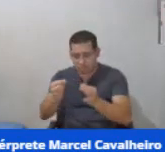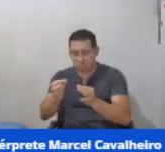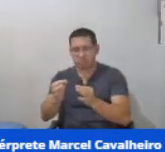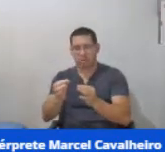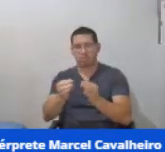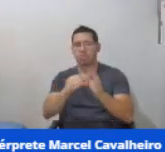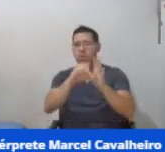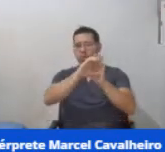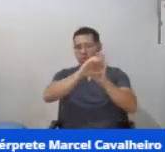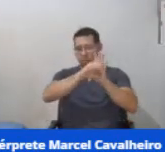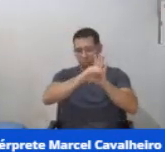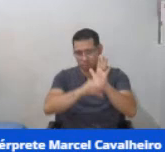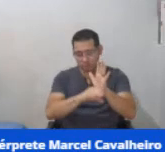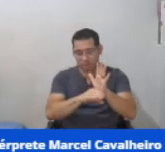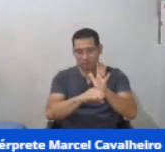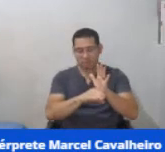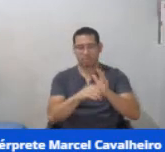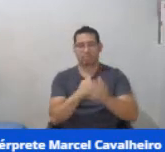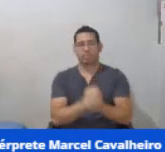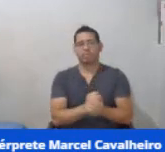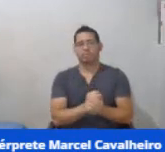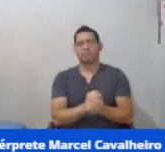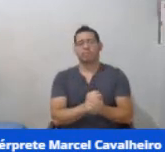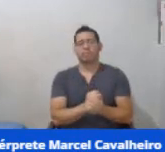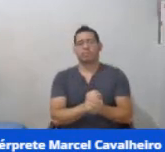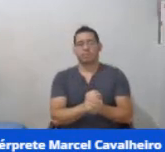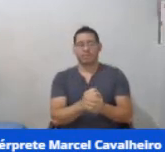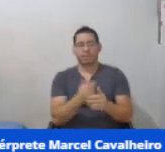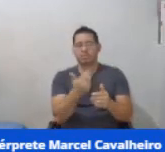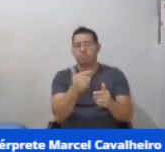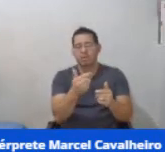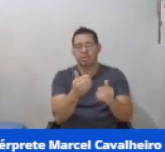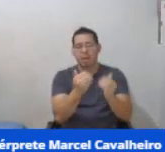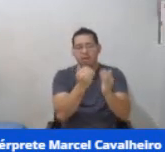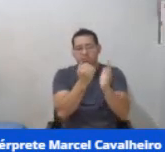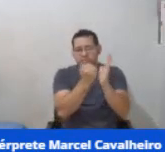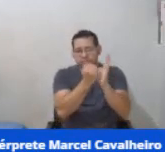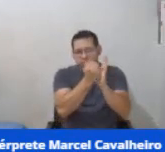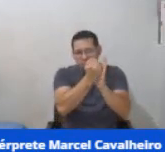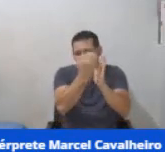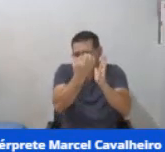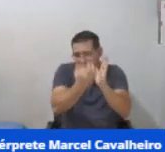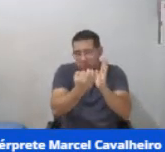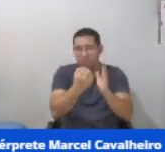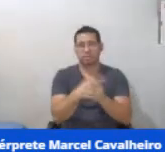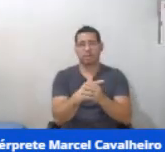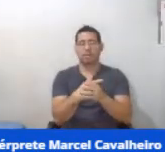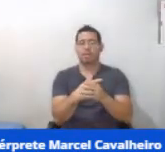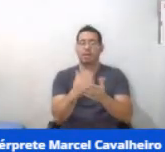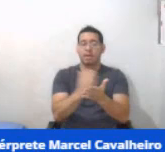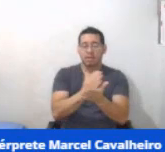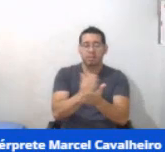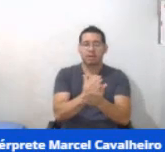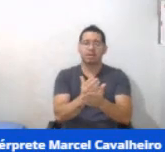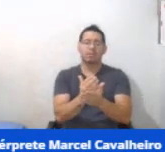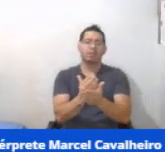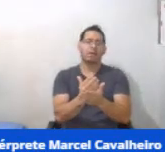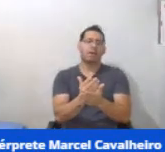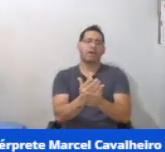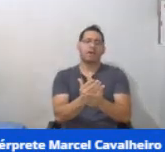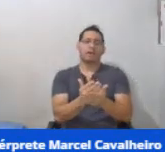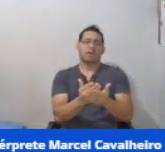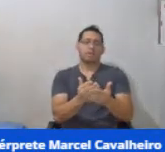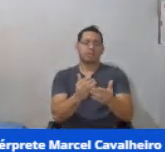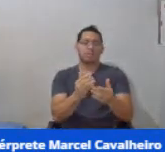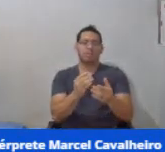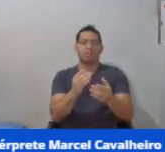pouca determinação sequencial, o que favorece, inclusive, para as adaptações em contextos